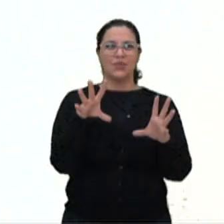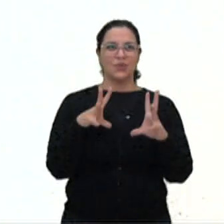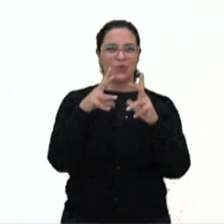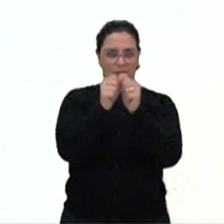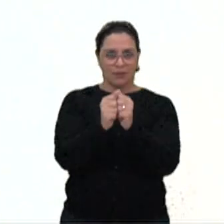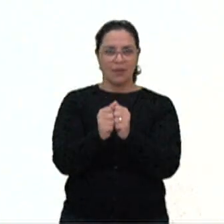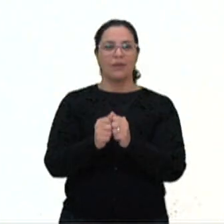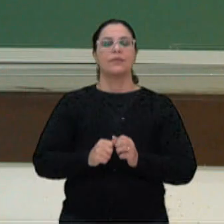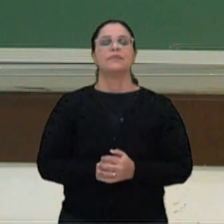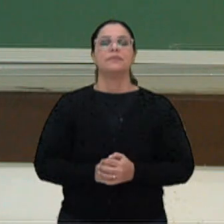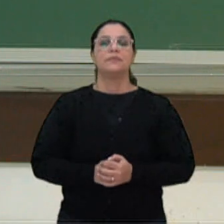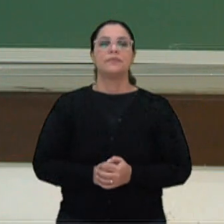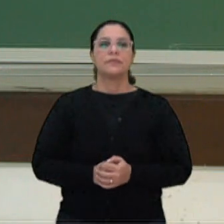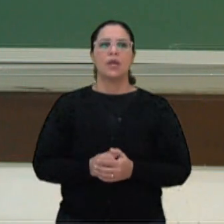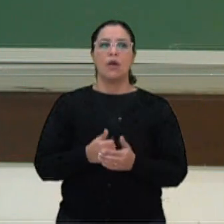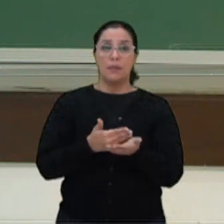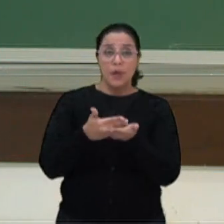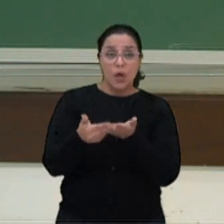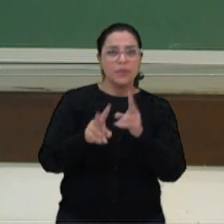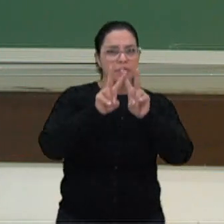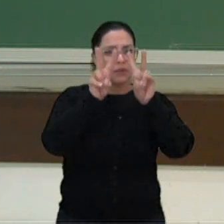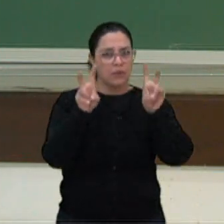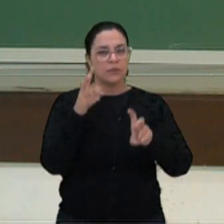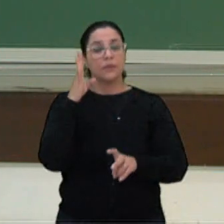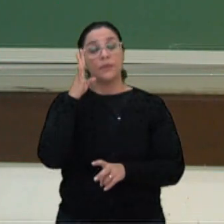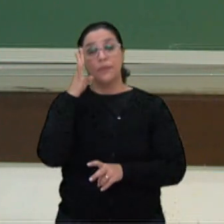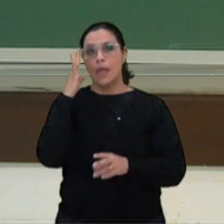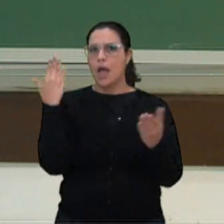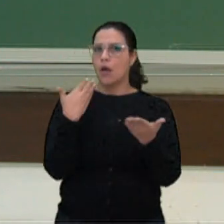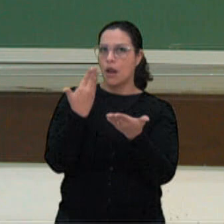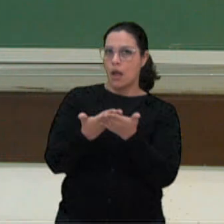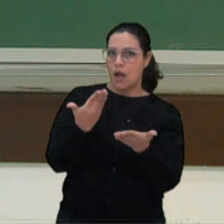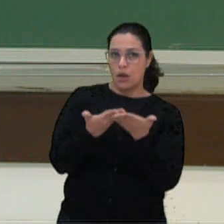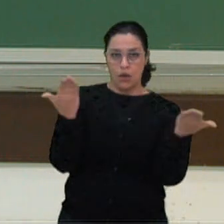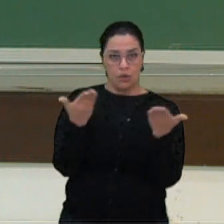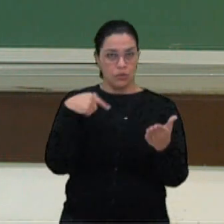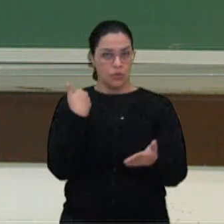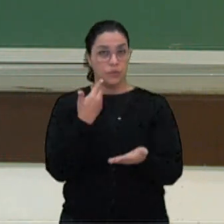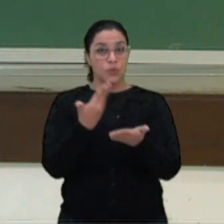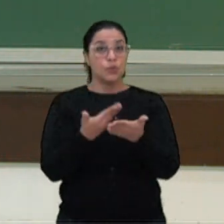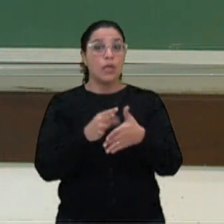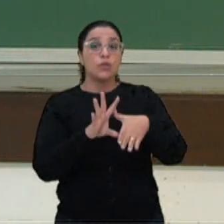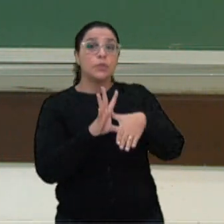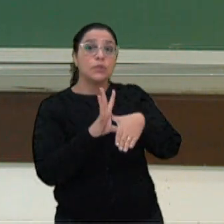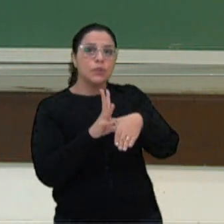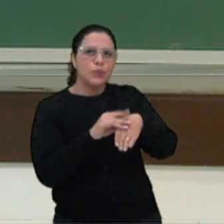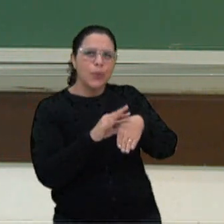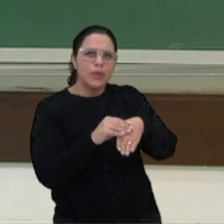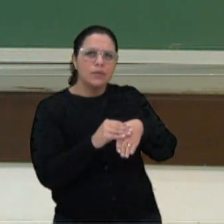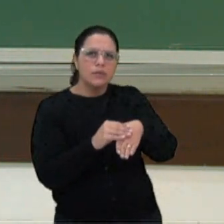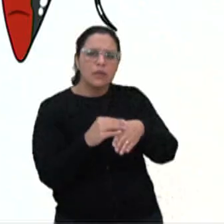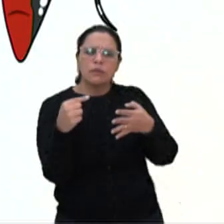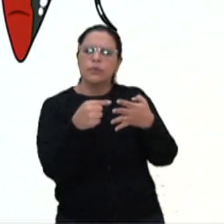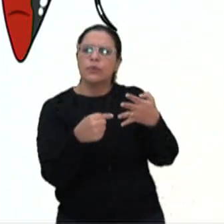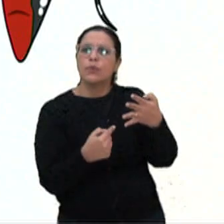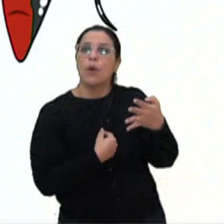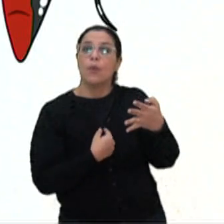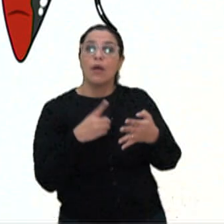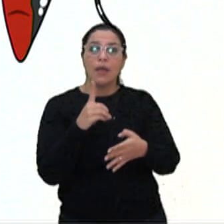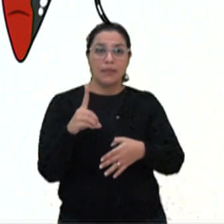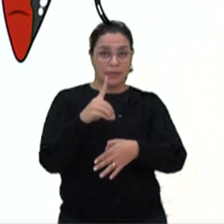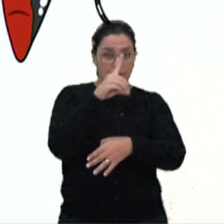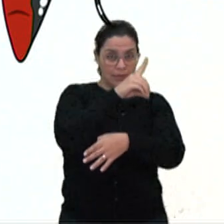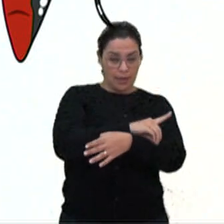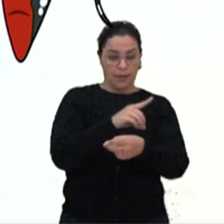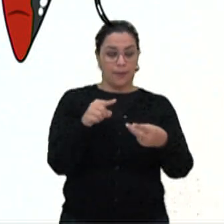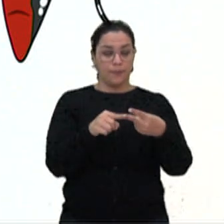animal, ok? Só para introduzir a matéria. Na aula de hoje, então, a gente vai falar sobre as doenças. Quais doenças? Dengue,